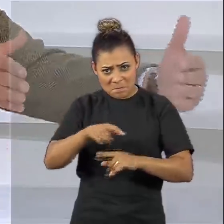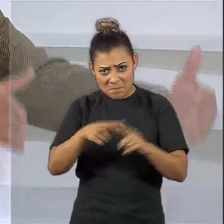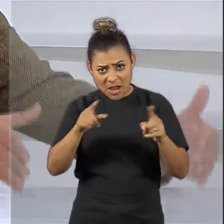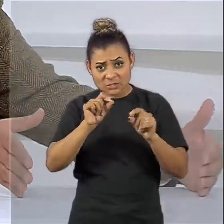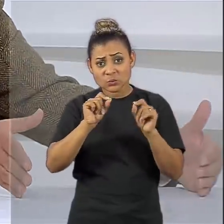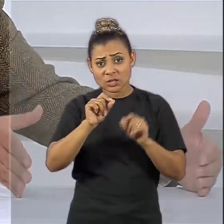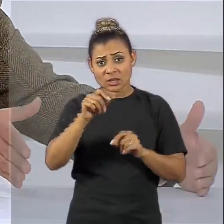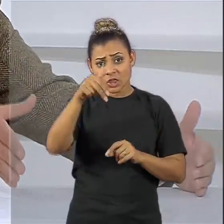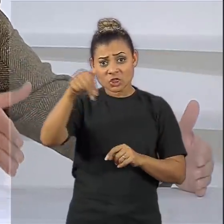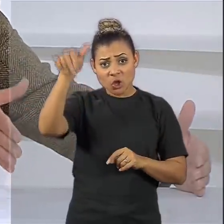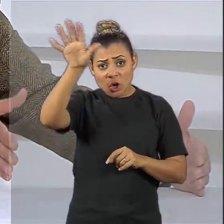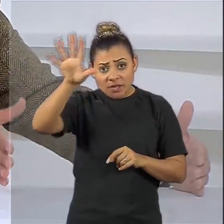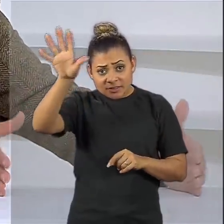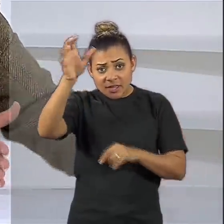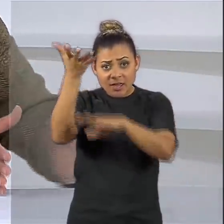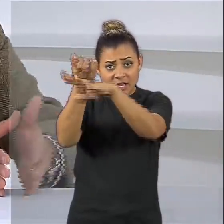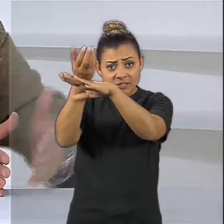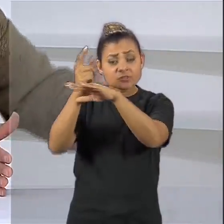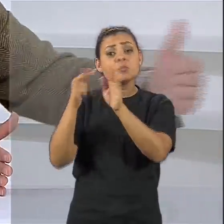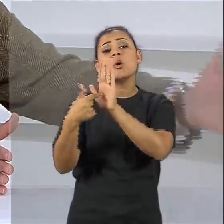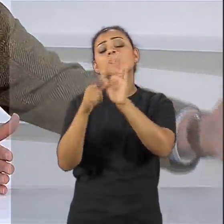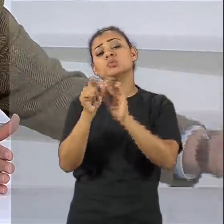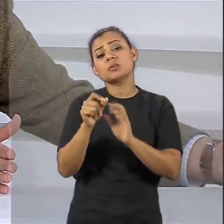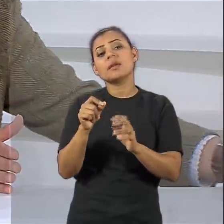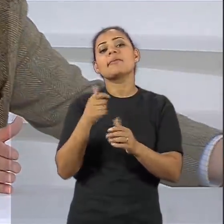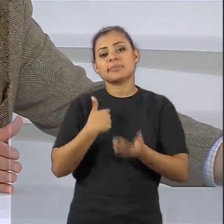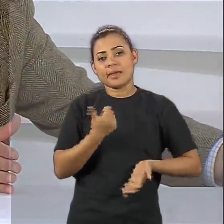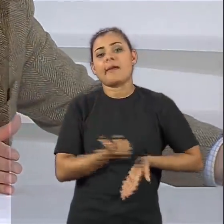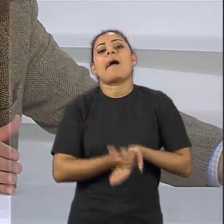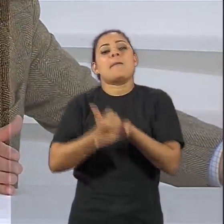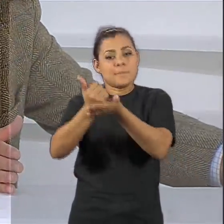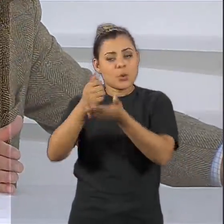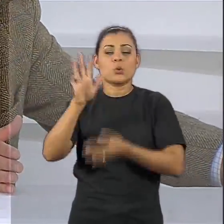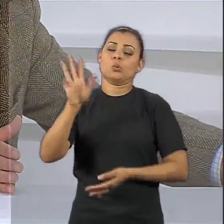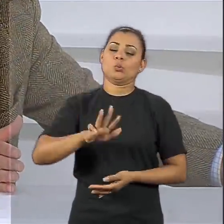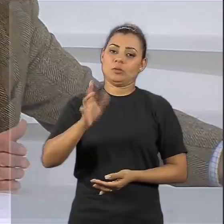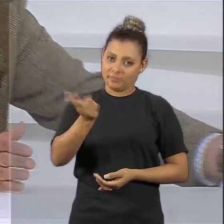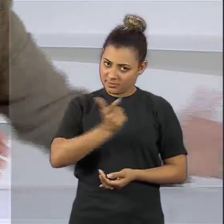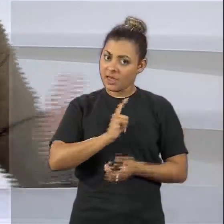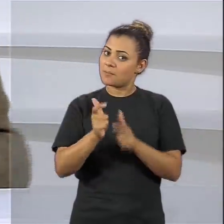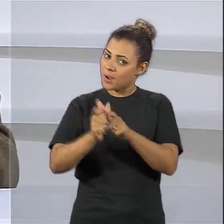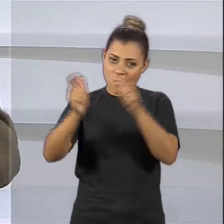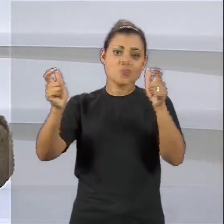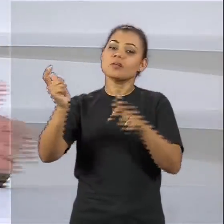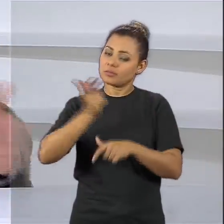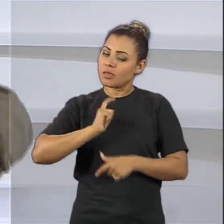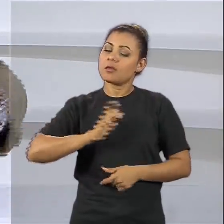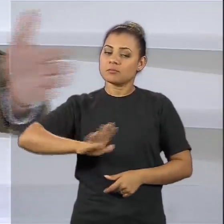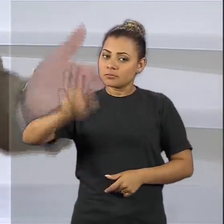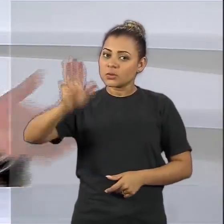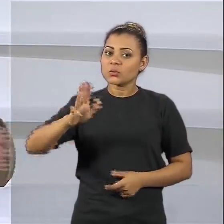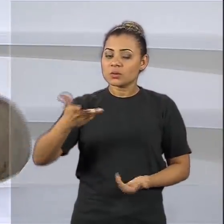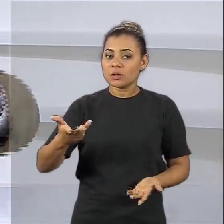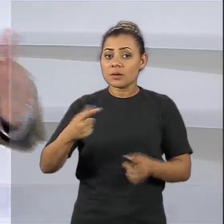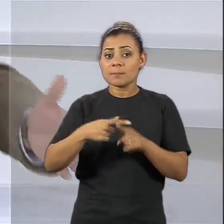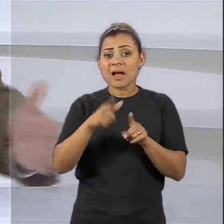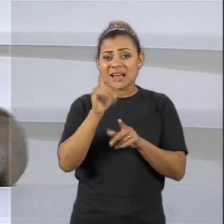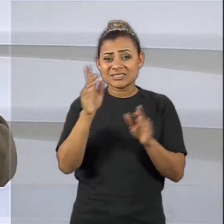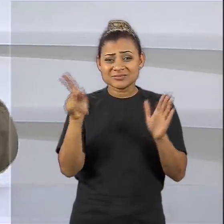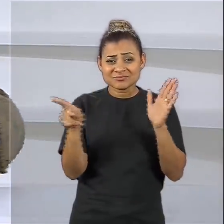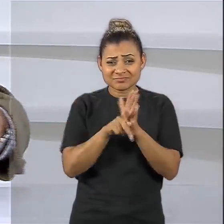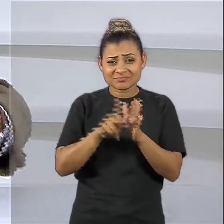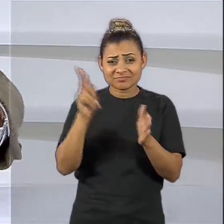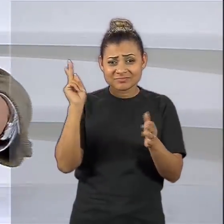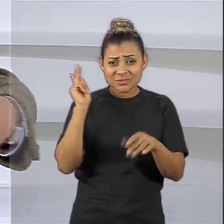Nordeste, continua havendo ainda um apoio massivo ao Lula, né? Mas nas áreas urbanas,